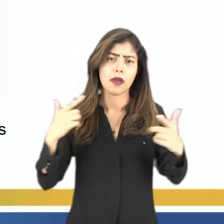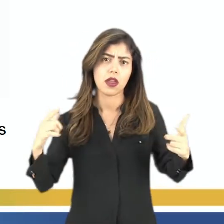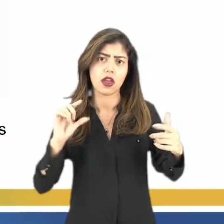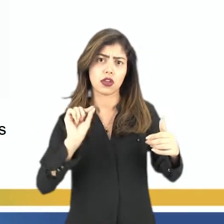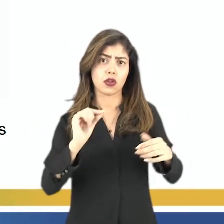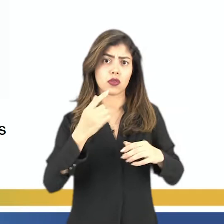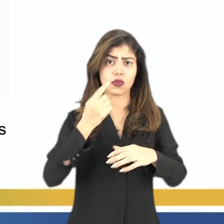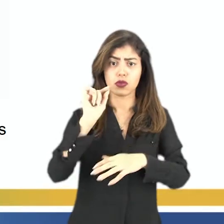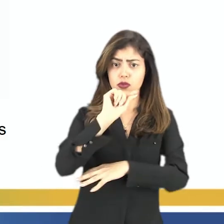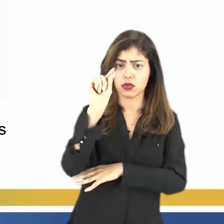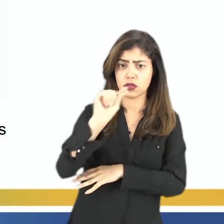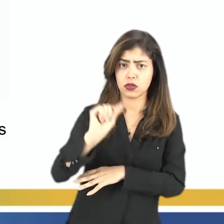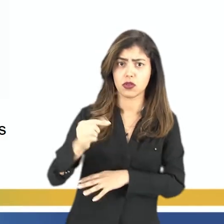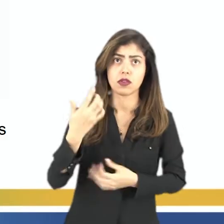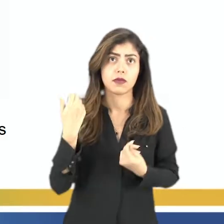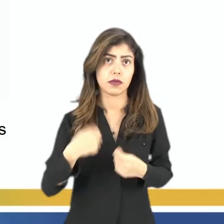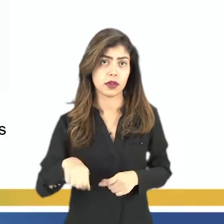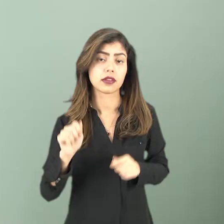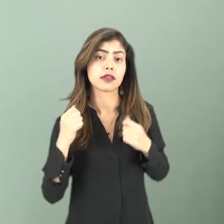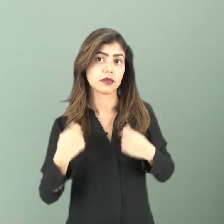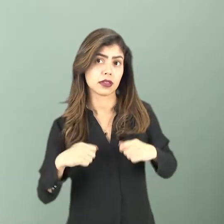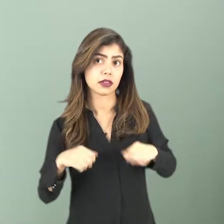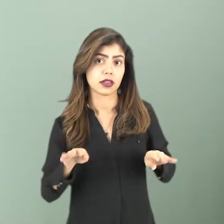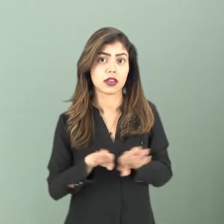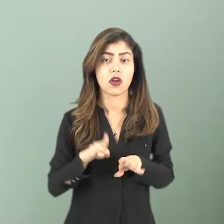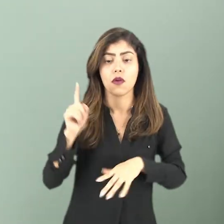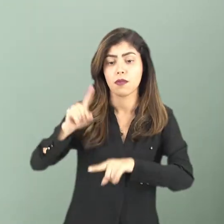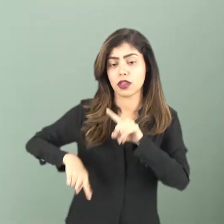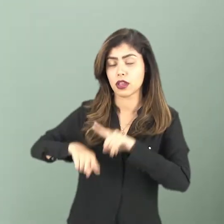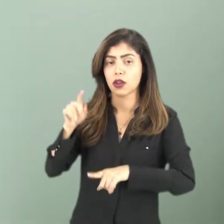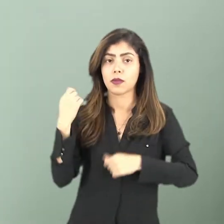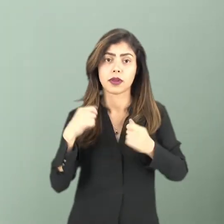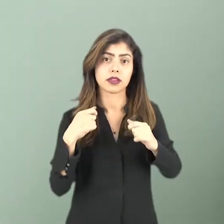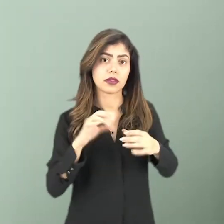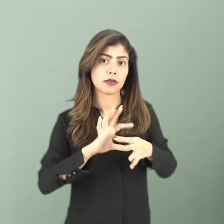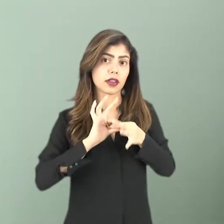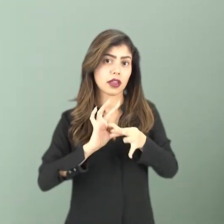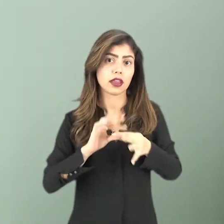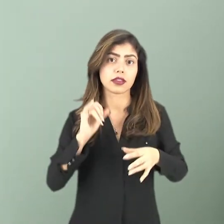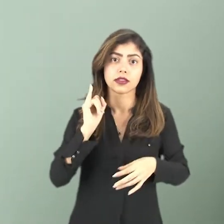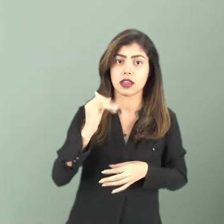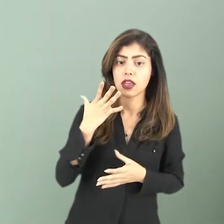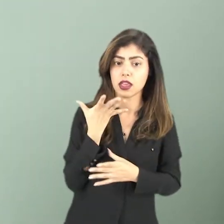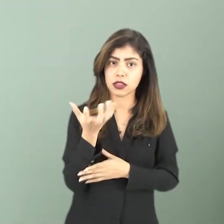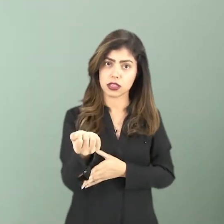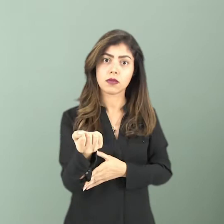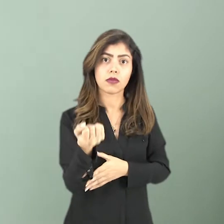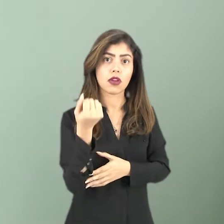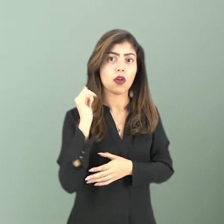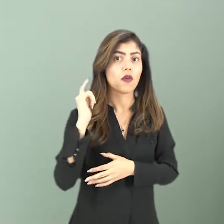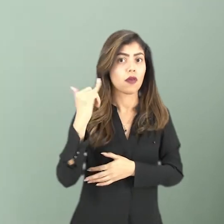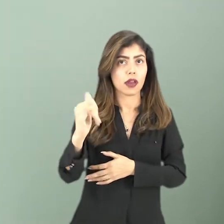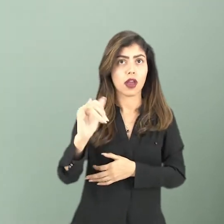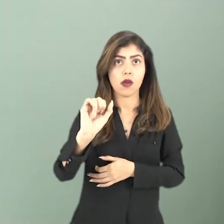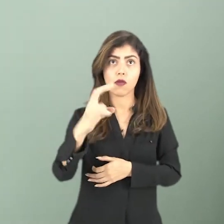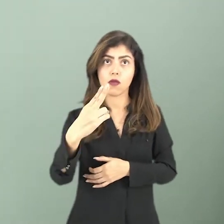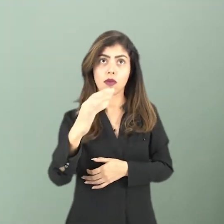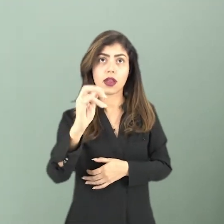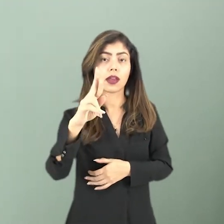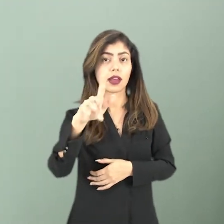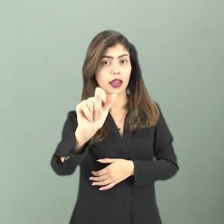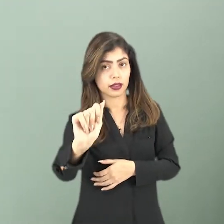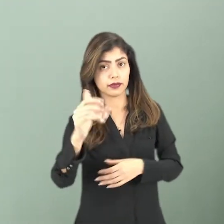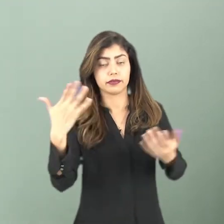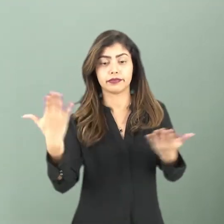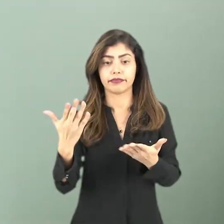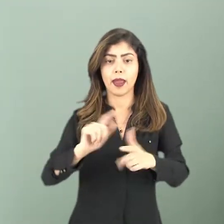o circuito precisa, ou maior do que o material precisa para ligar. Se ele recebe uma corrente ou uma carga elétrica muito maior